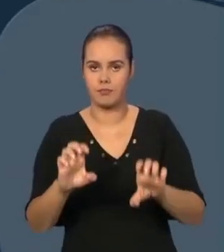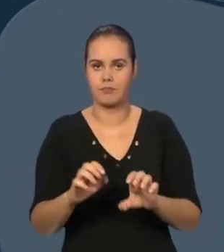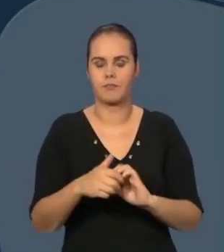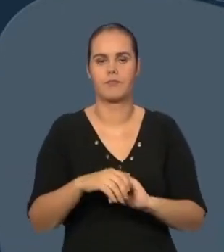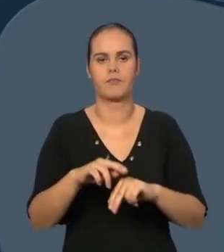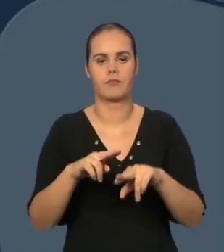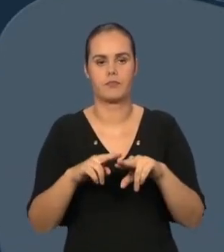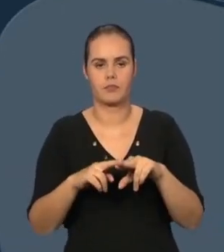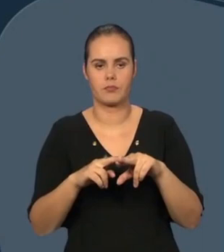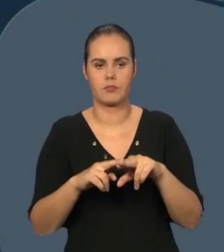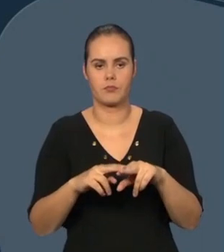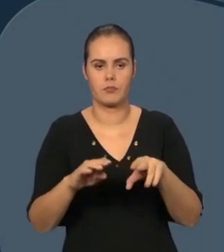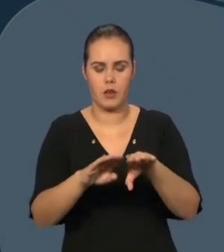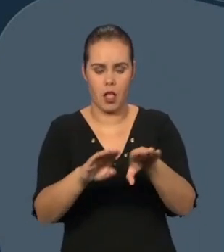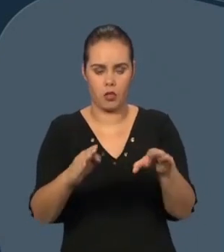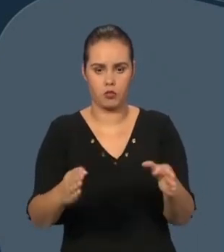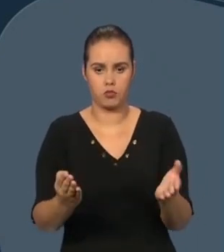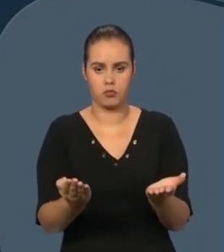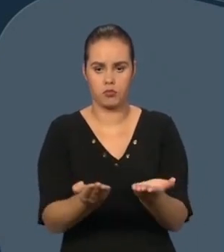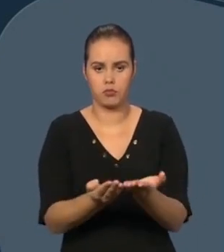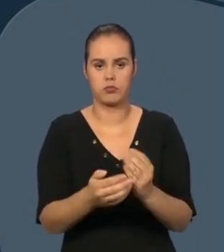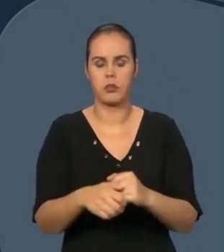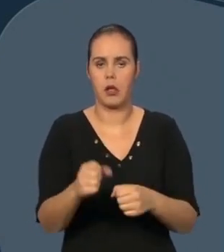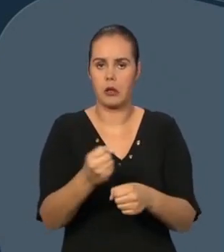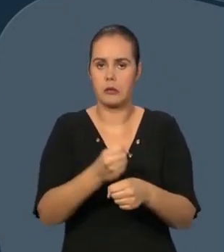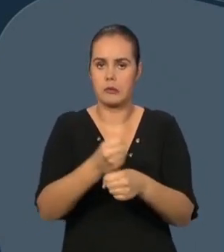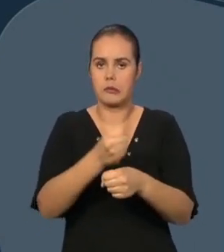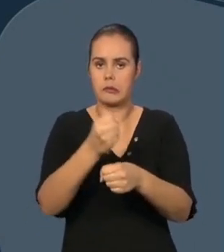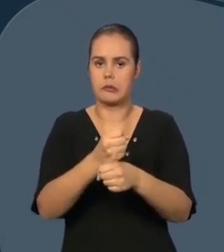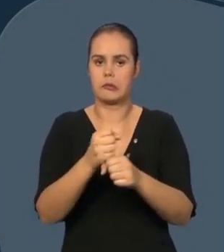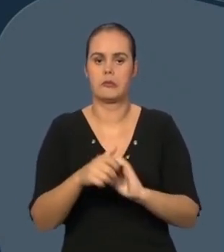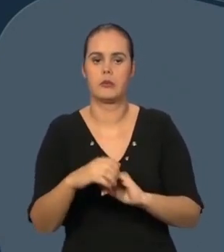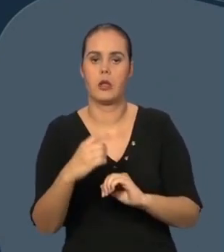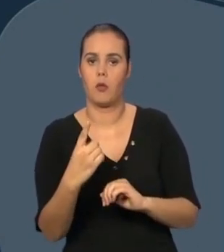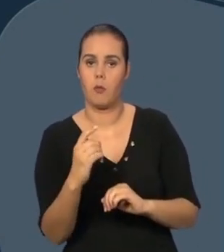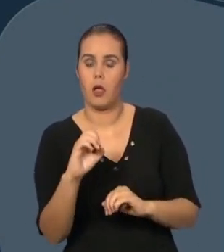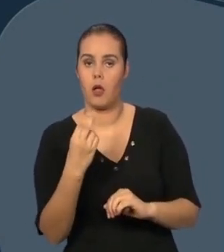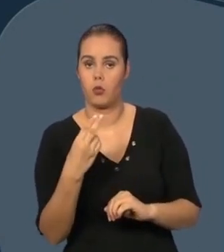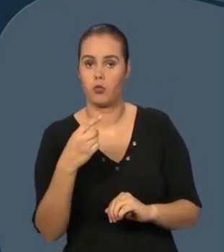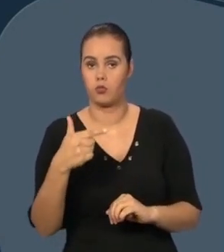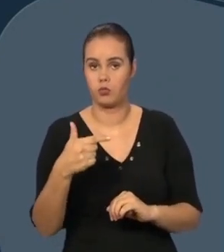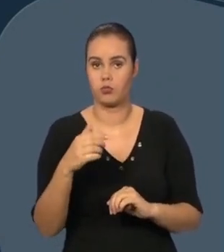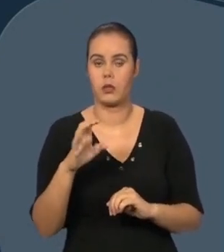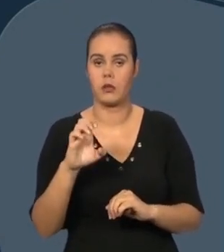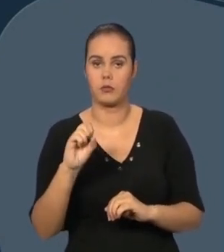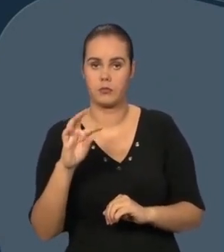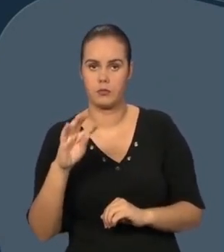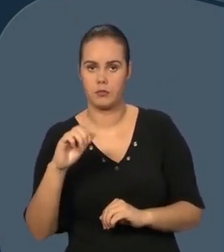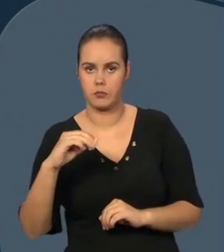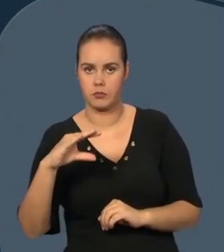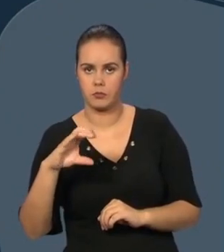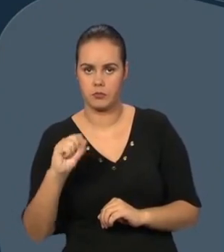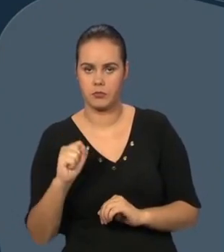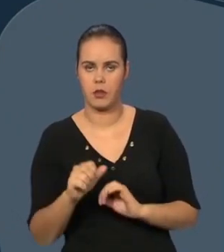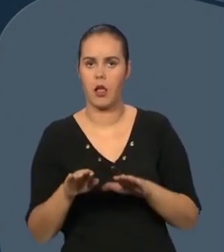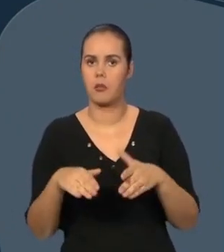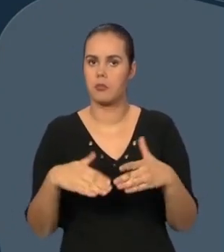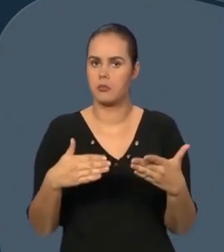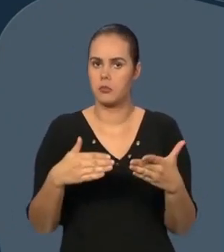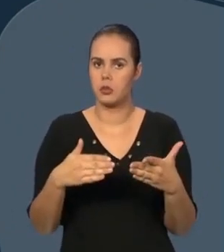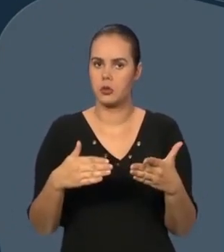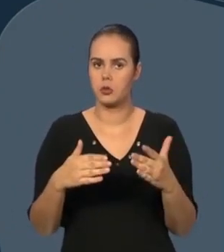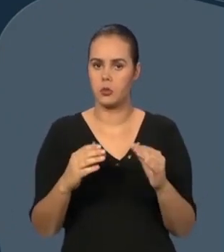Esses blocos podem ser construídos sobre uma ou duas estacas, para construções de pequeno porte em que a carga vertical do